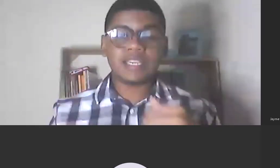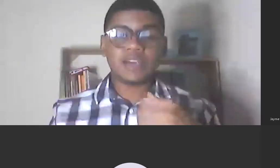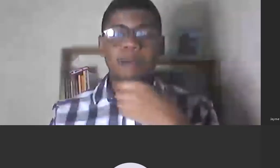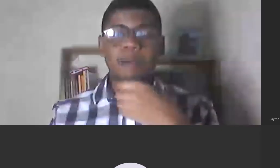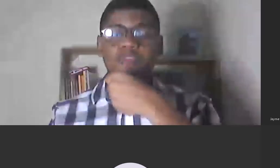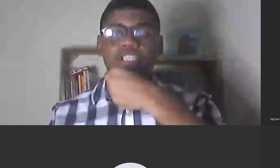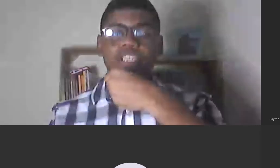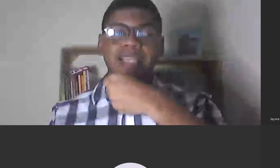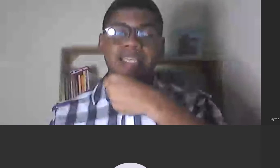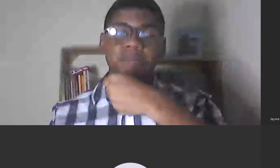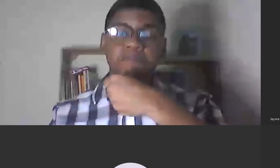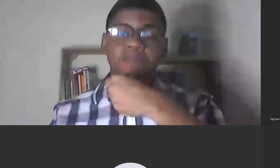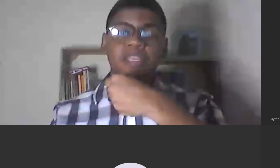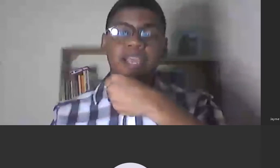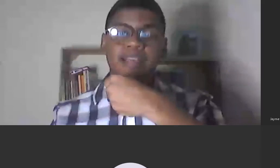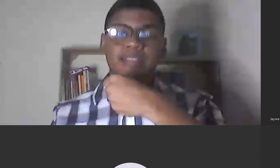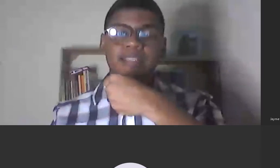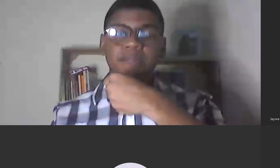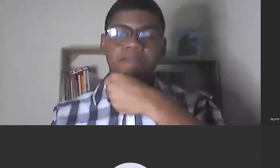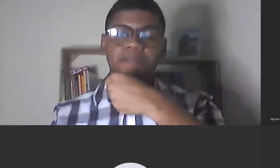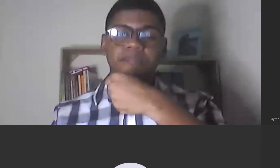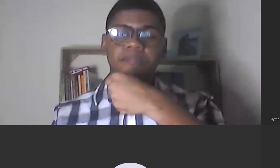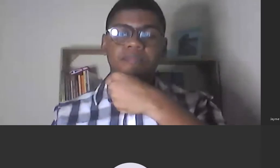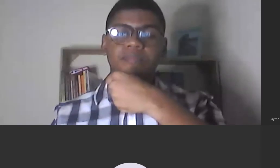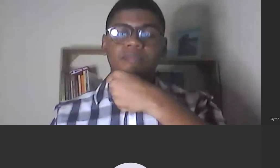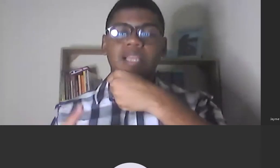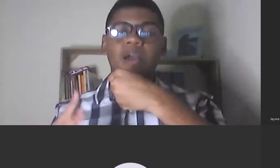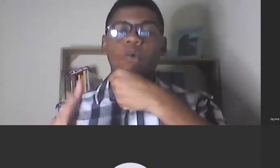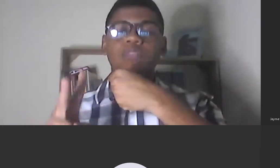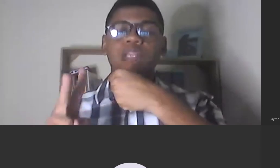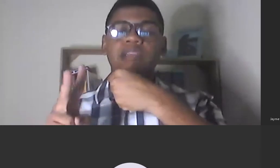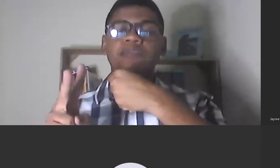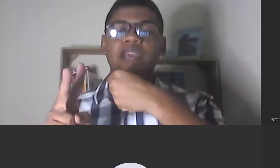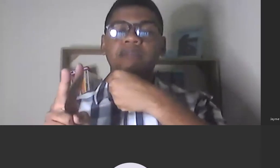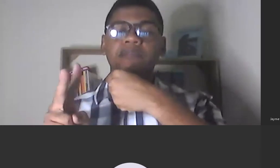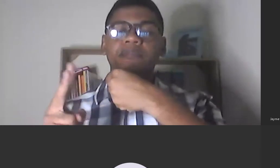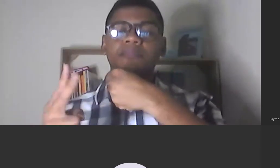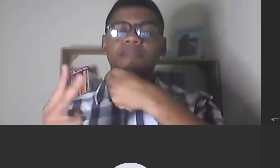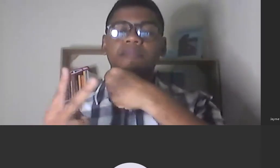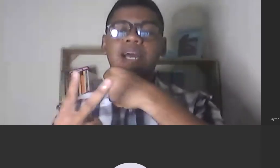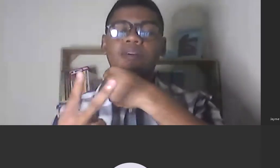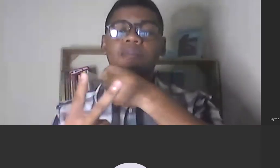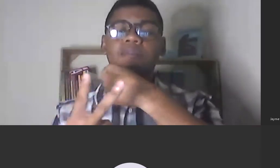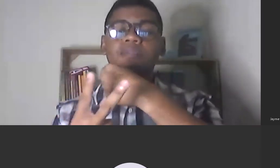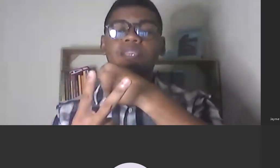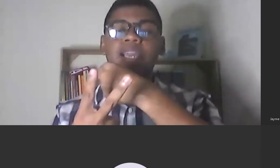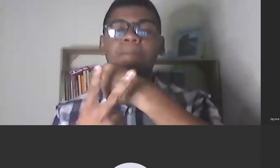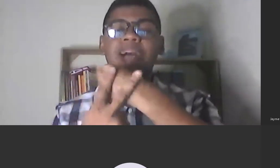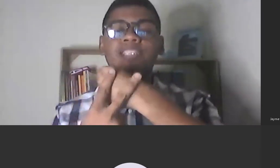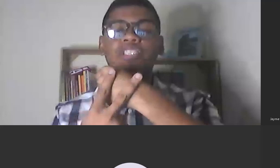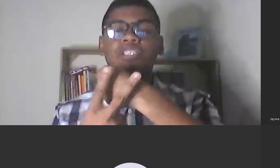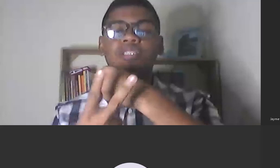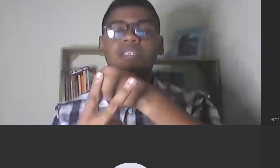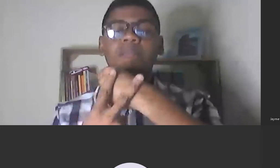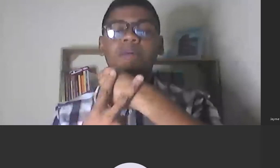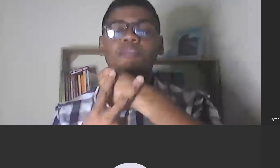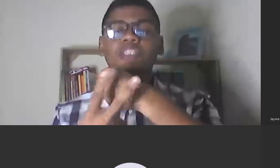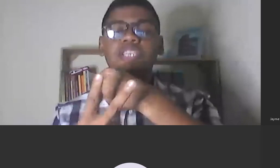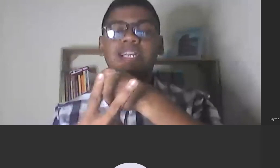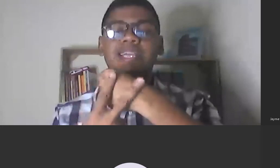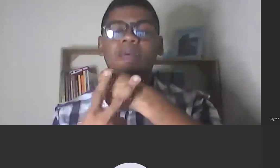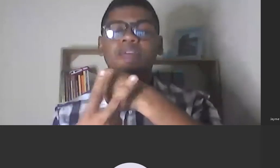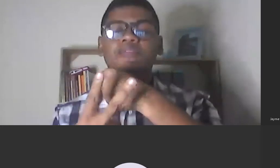Verbo seria uma mão fechada em S, a outra em V, tá? Ó, e ela bate